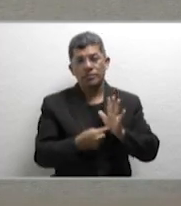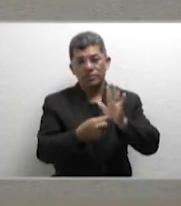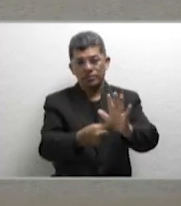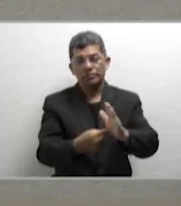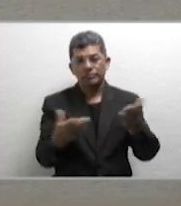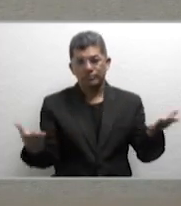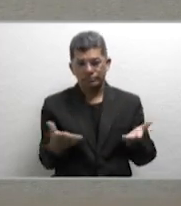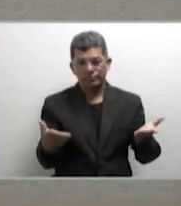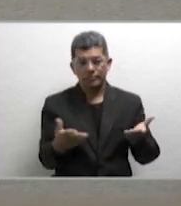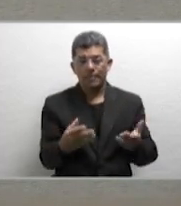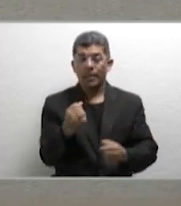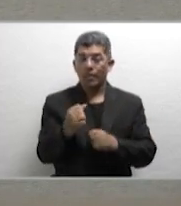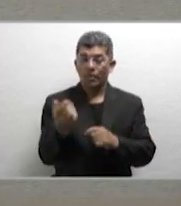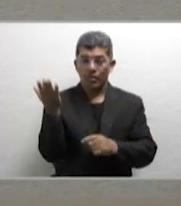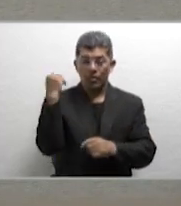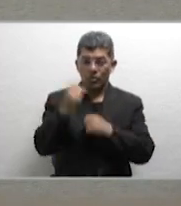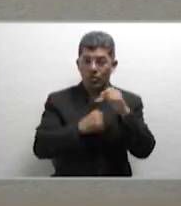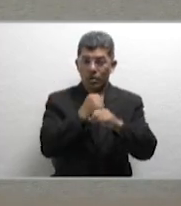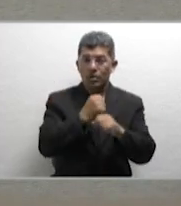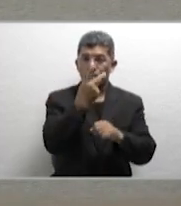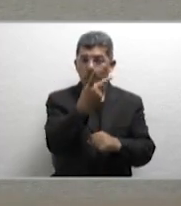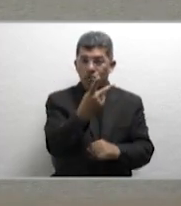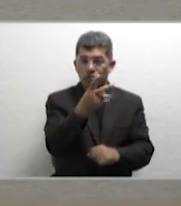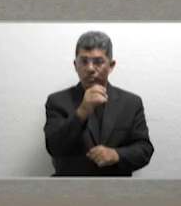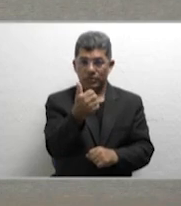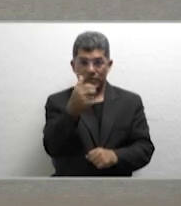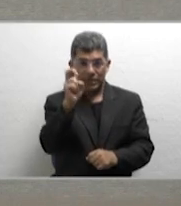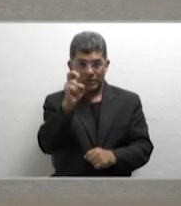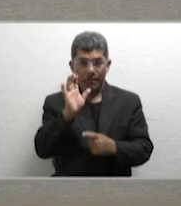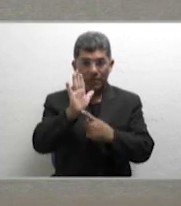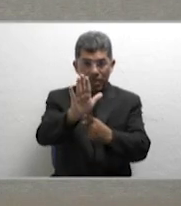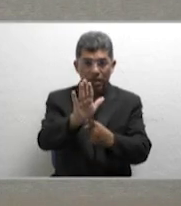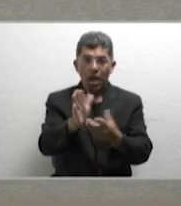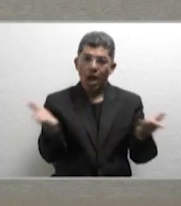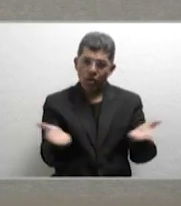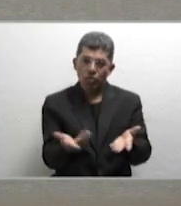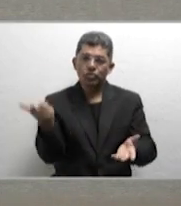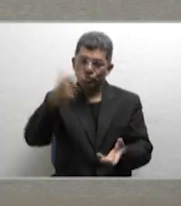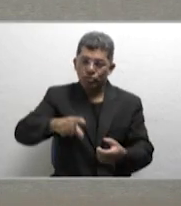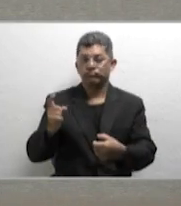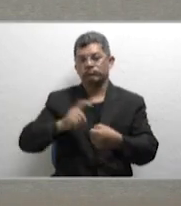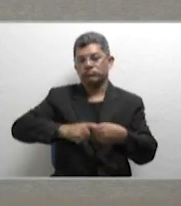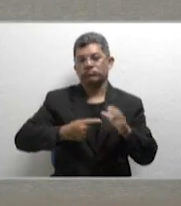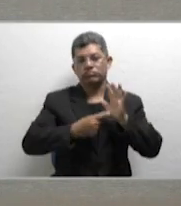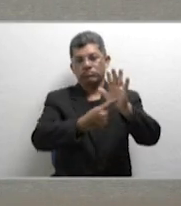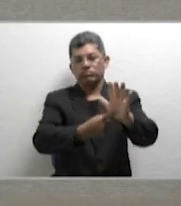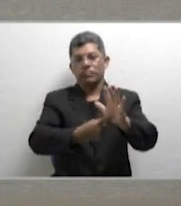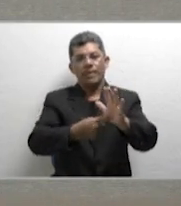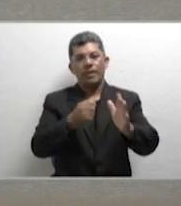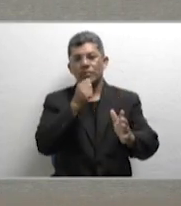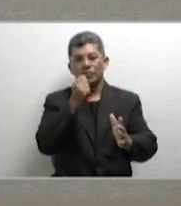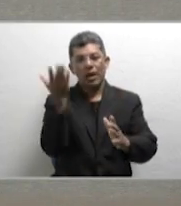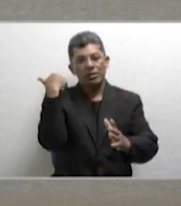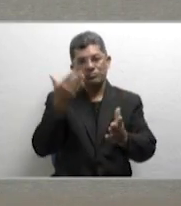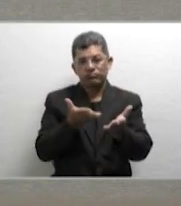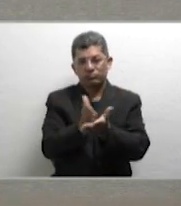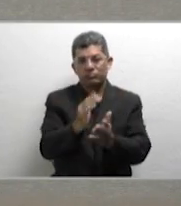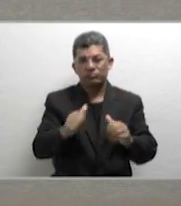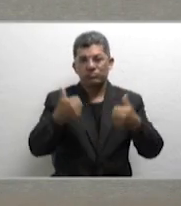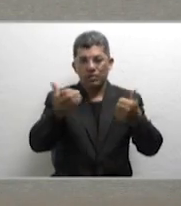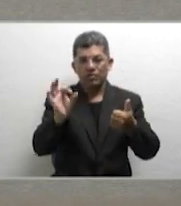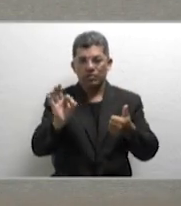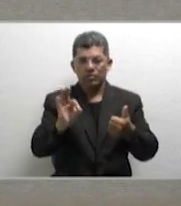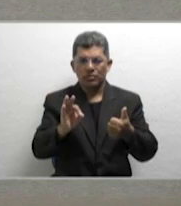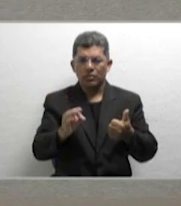que apresentei em 2015, mas que no primeiro mandato não consegui ter êxito nesta casa. Acho que ainda